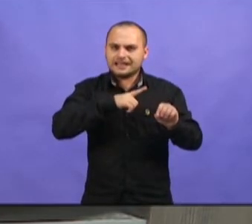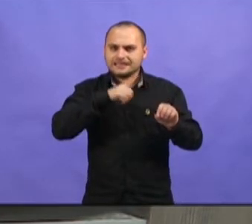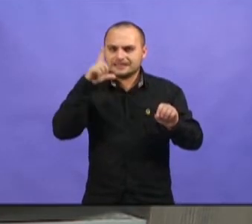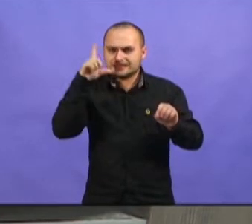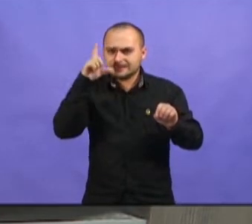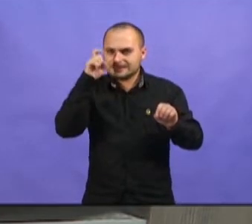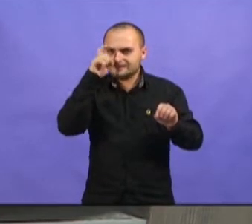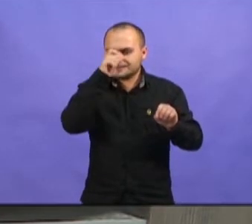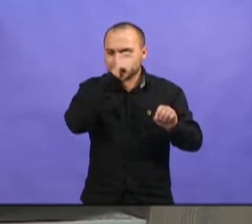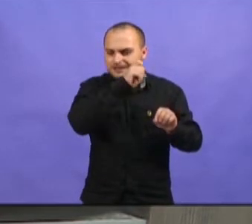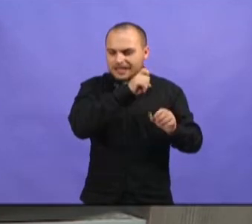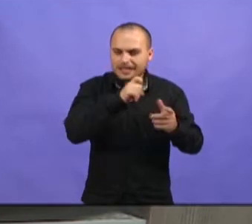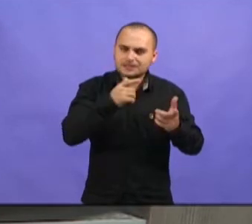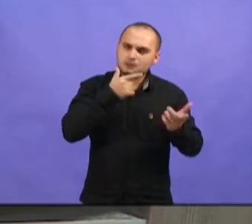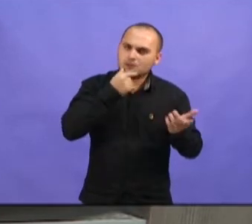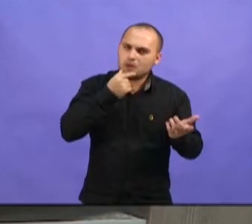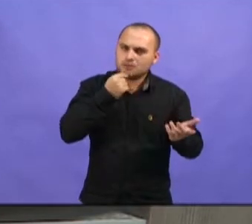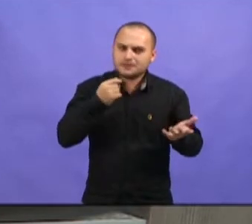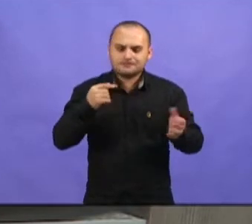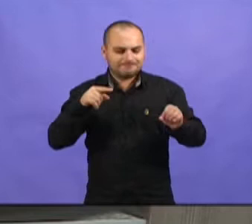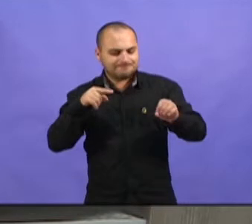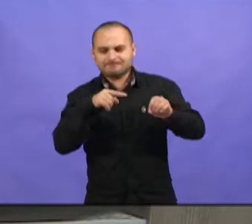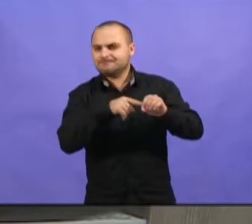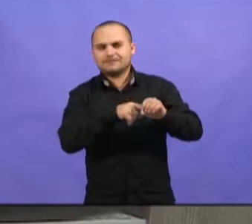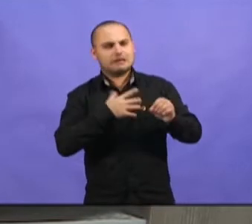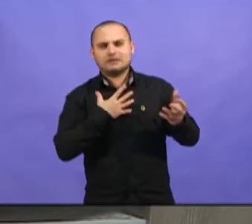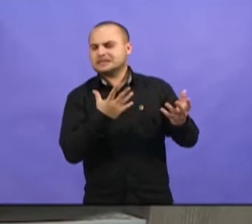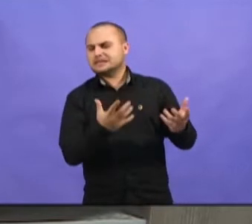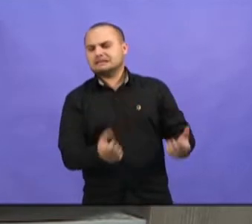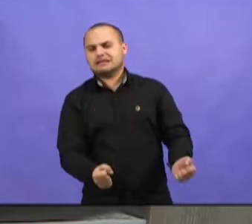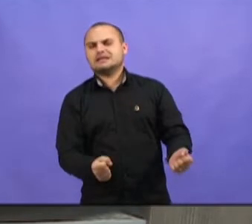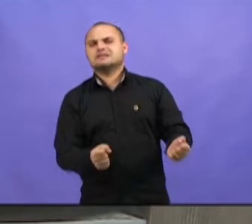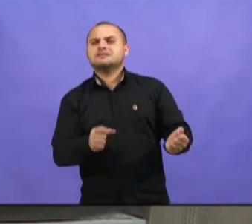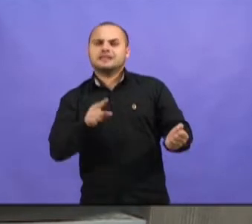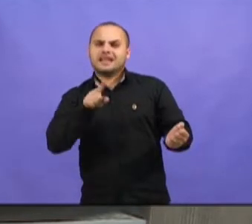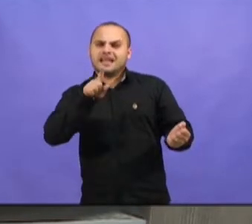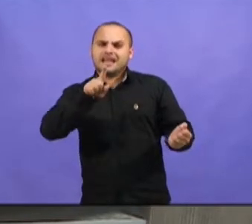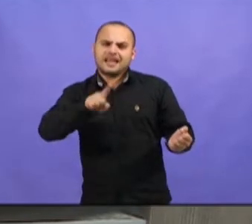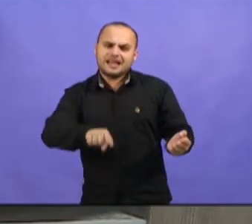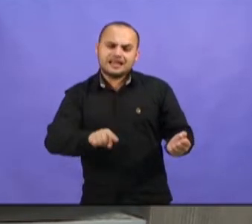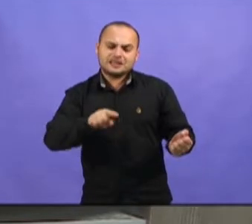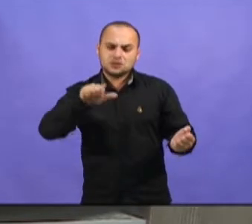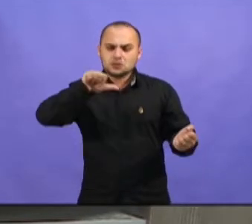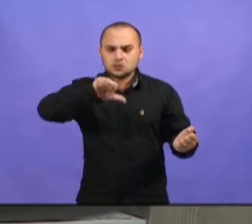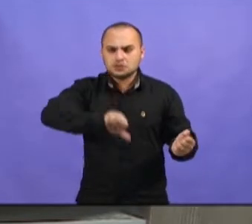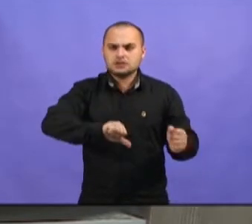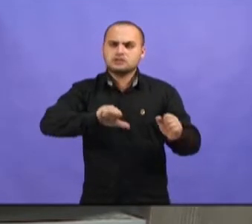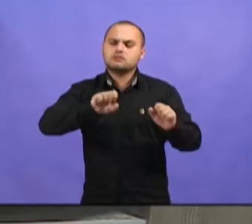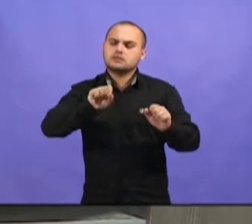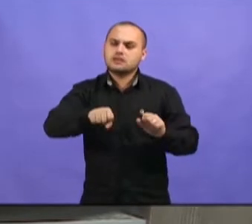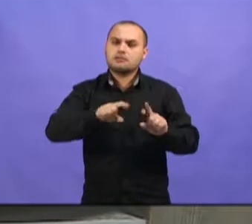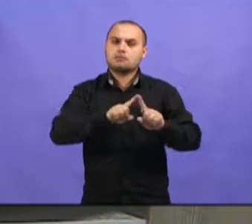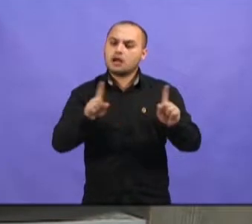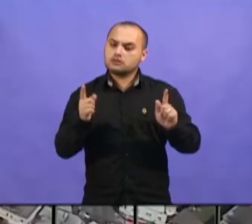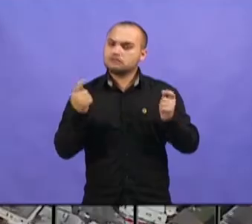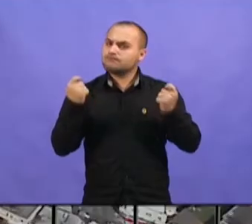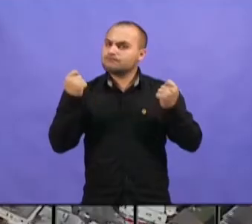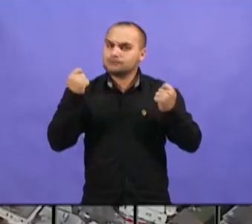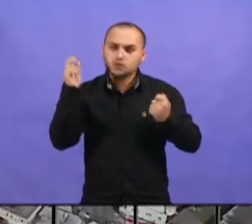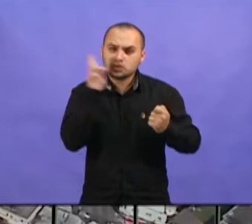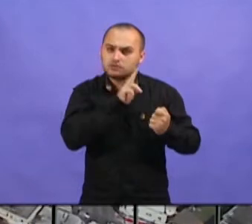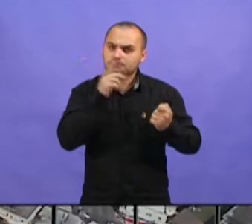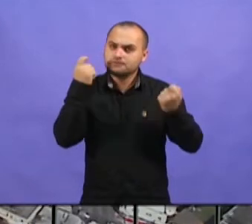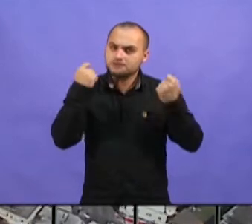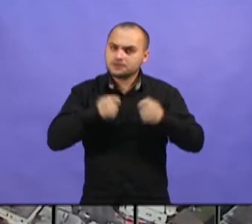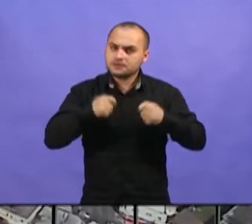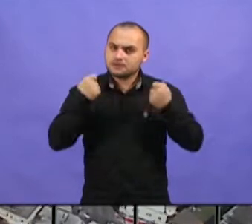de permitir o exame. É um exame desconfortável, mas também é um exame que necessita ser feito, porque algumas vezes